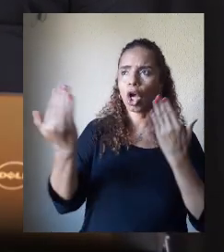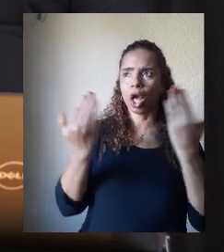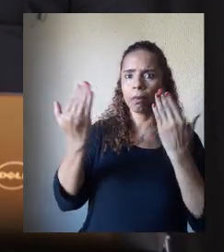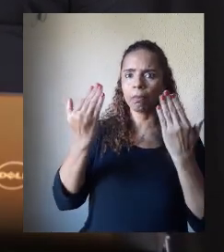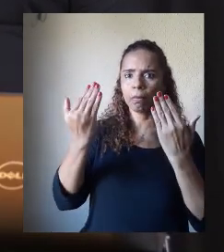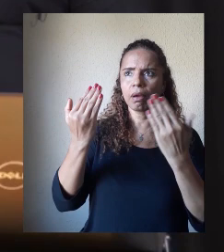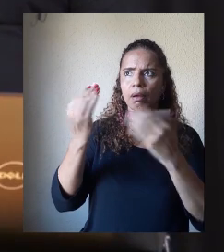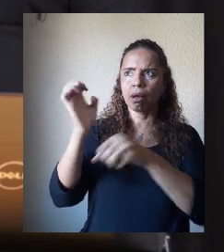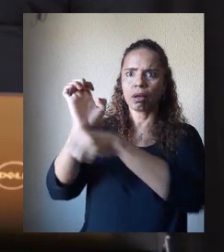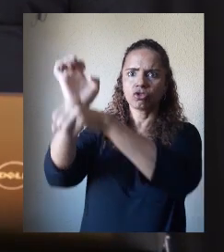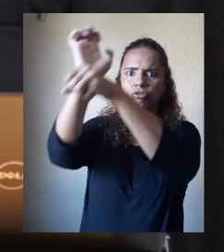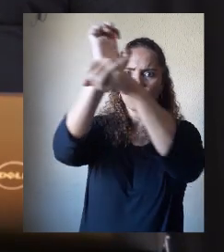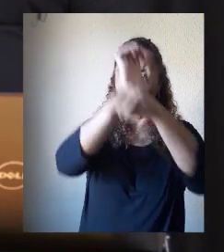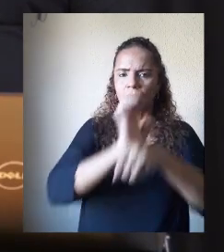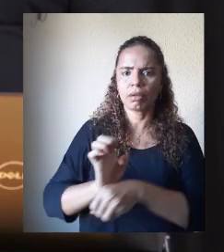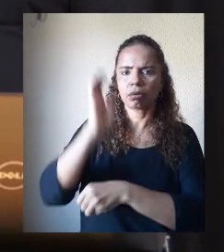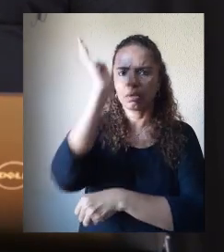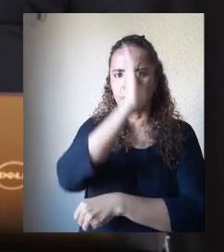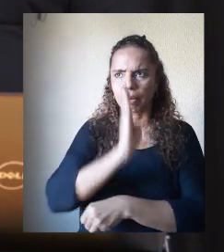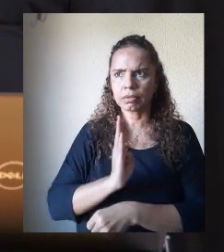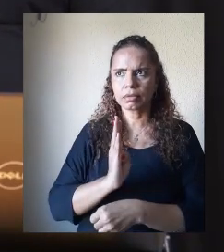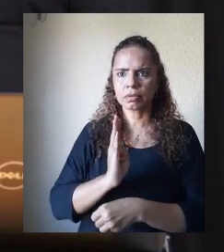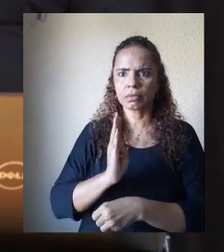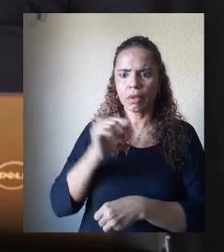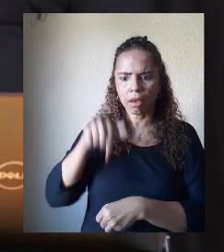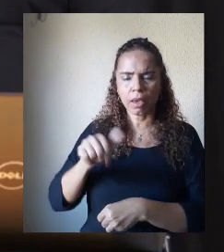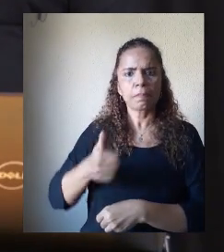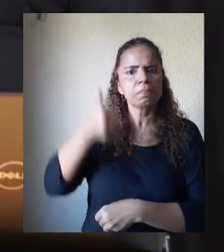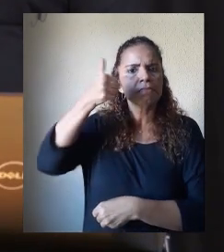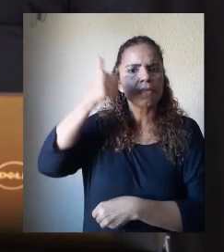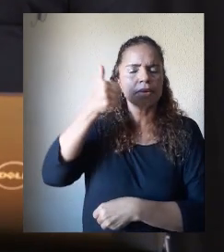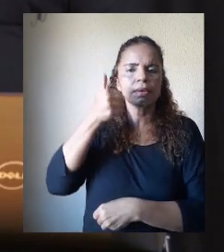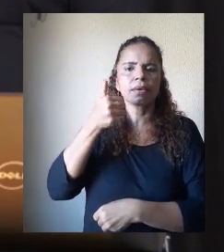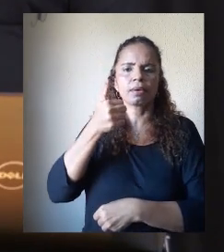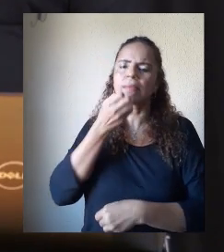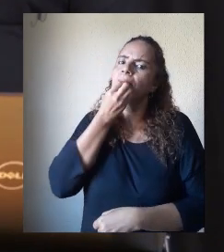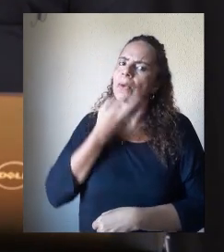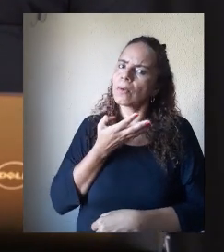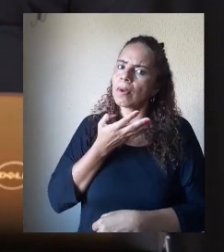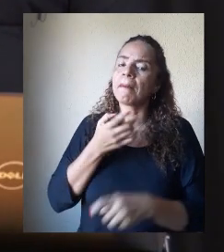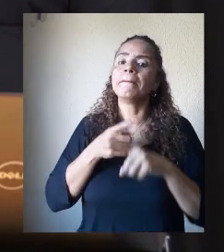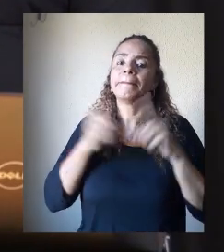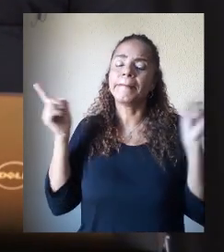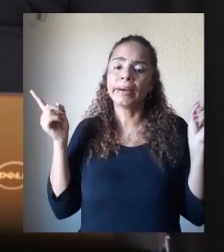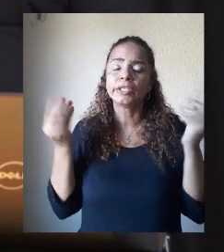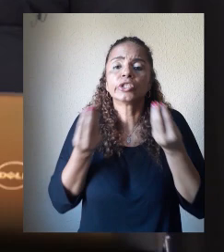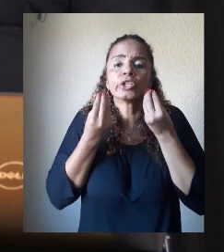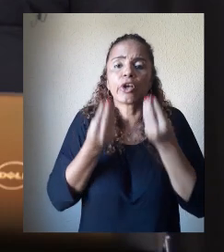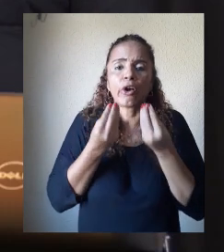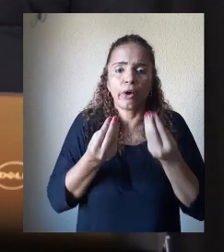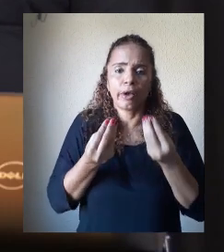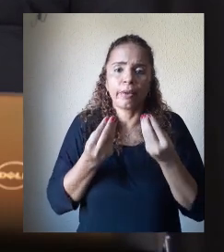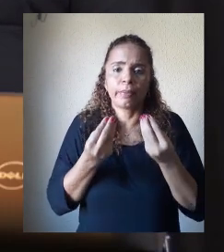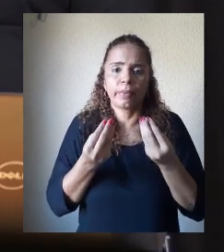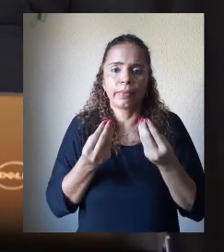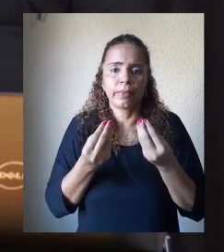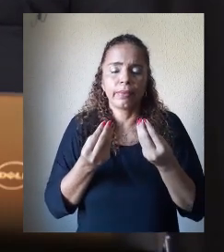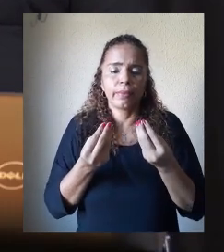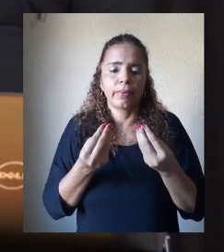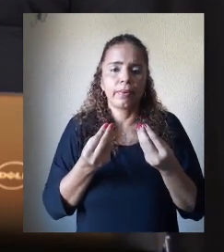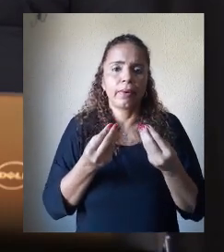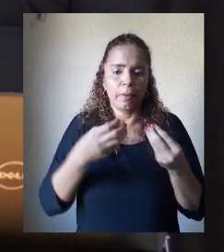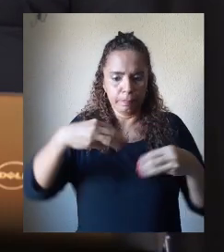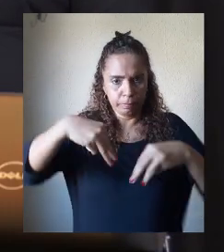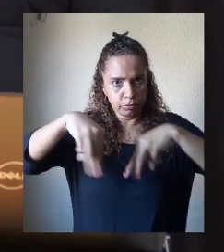boa, né, do nosso ponto de vista. Mas aí a gente tem um outro problema. De nada adianta, ou pouco adianta, que o